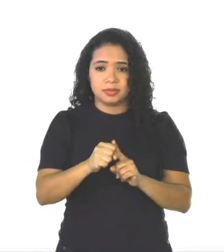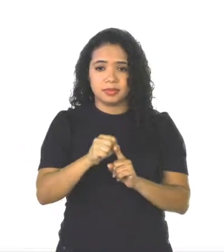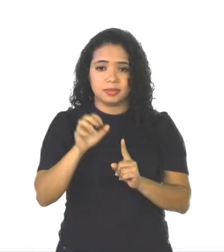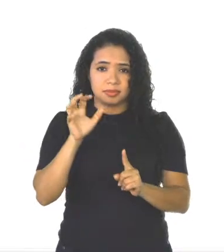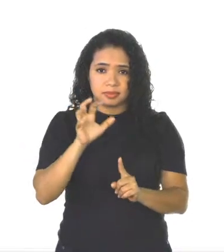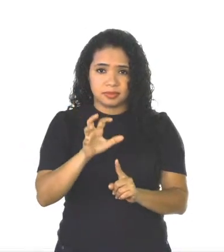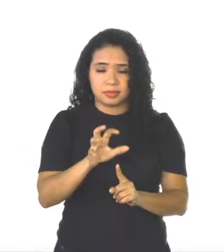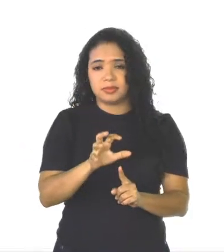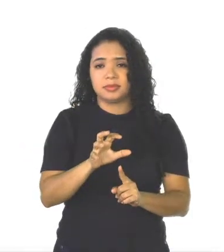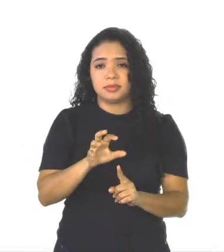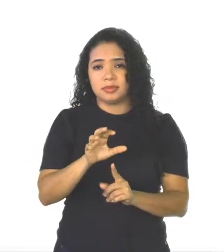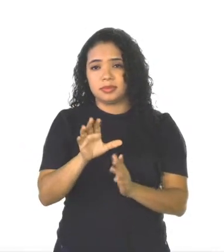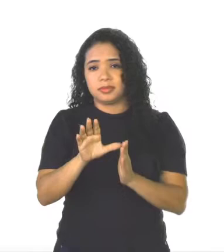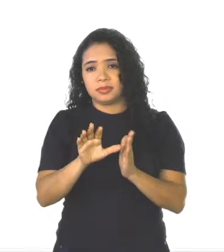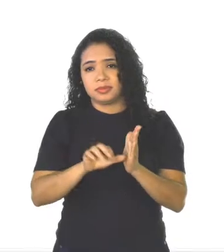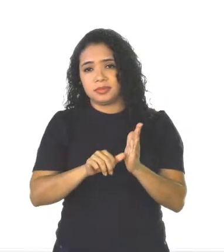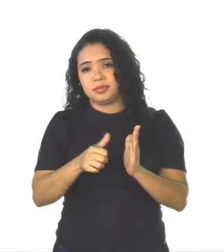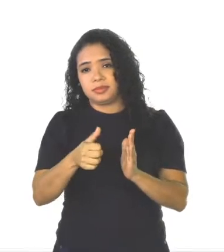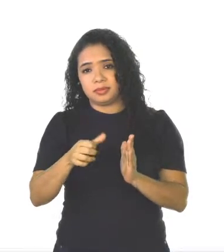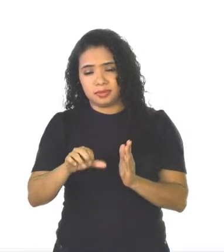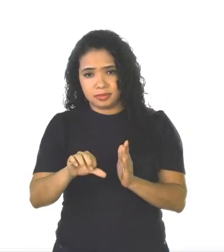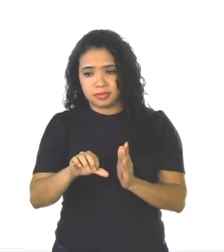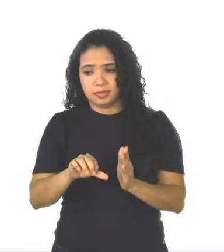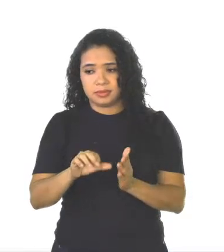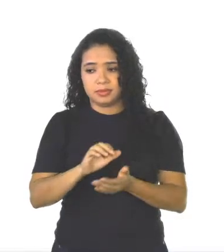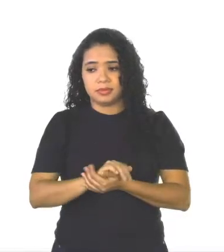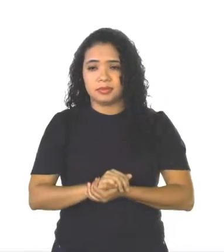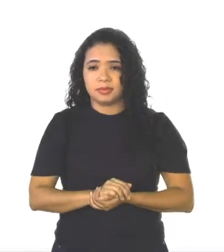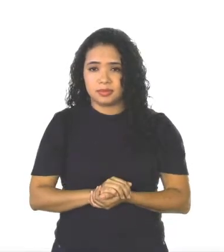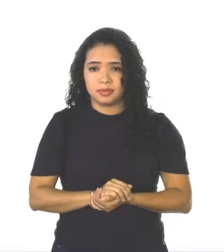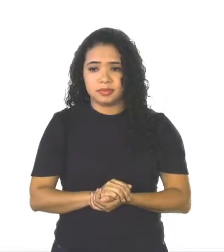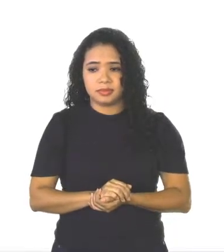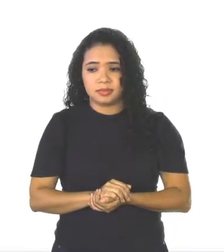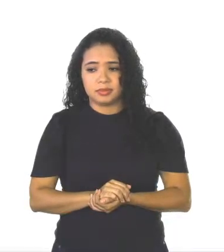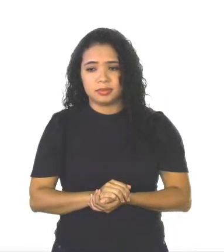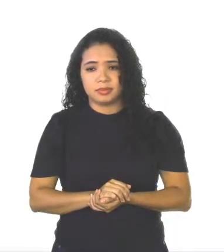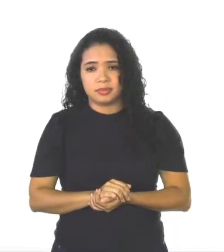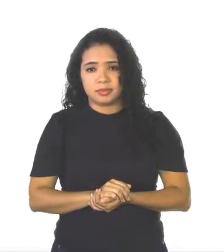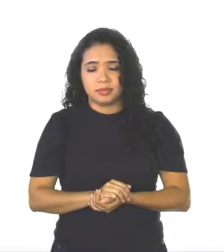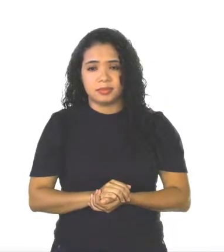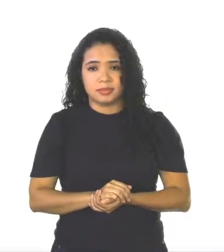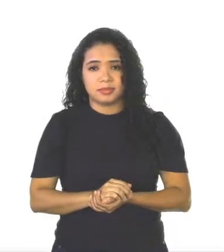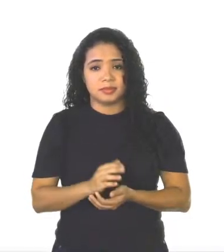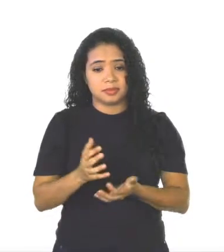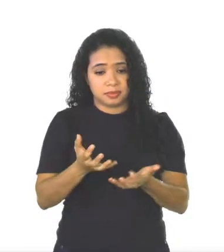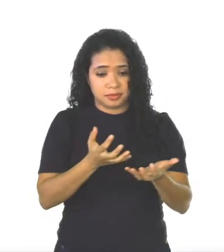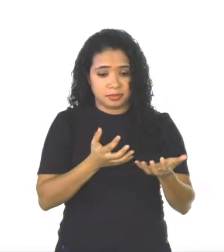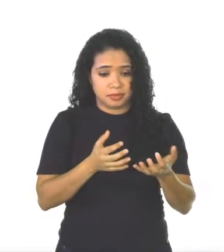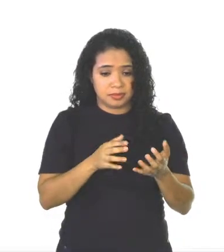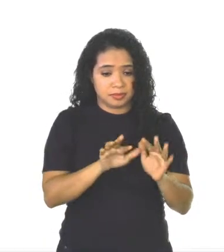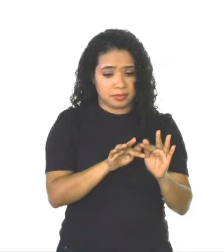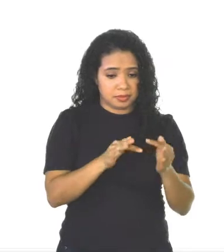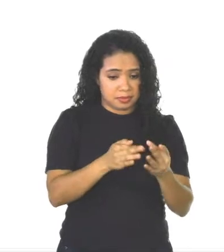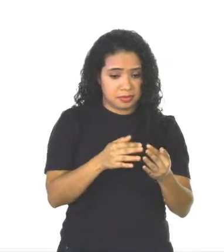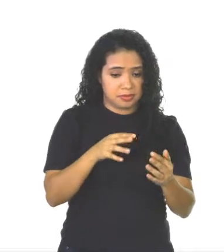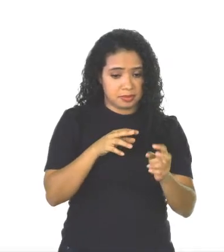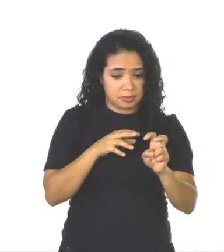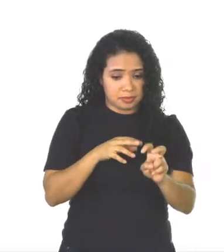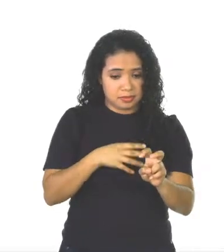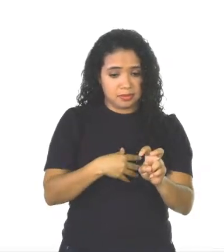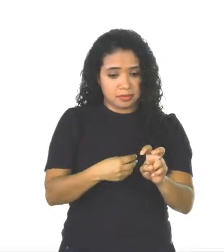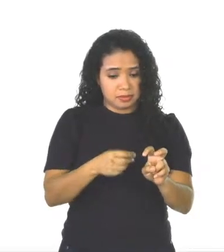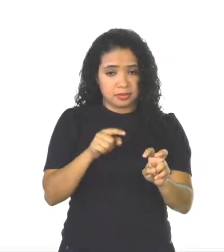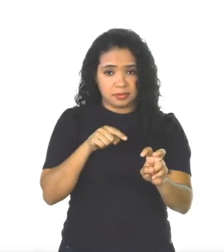do século XIX, então uma mãe e um pai que tem 5 filhas, mulheres, então o que eles querem? Eles querem logo casá-las, né? E